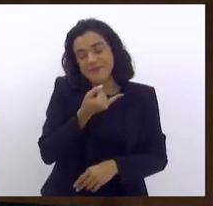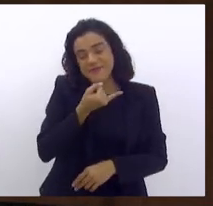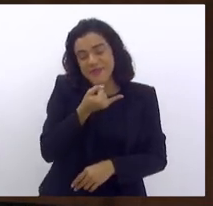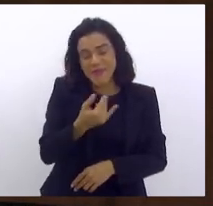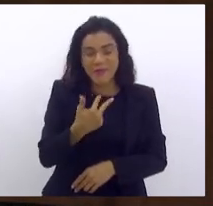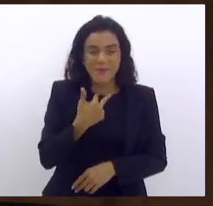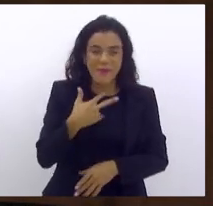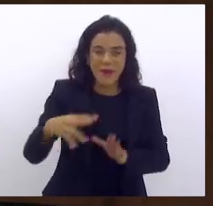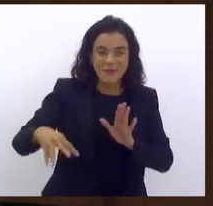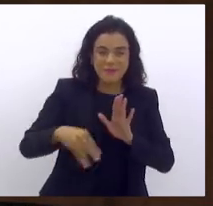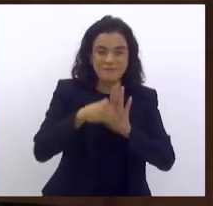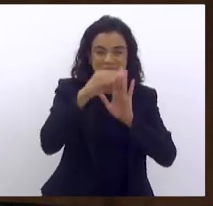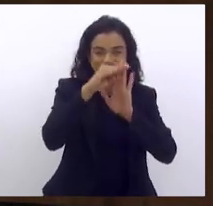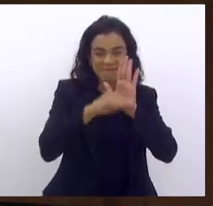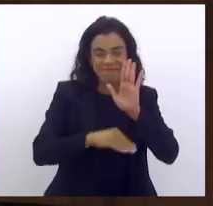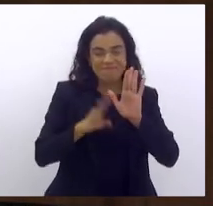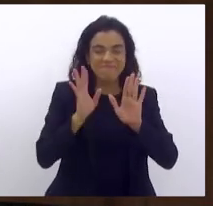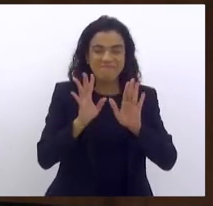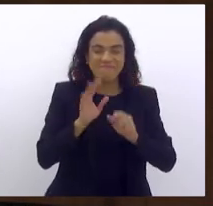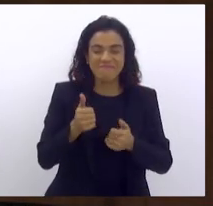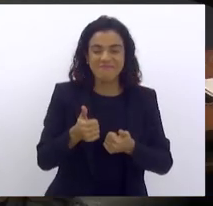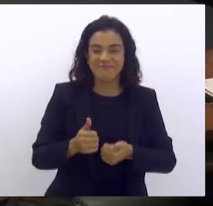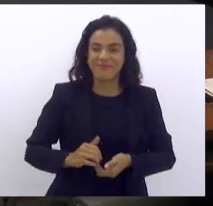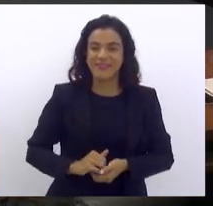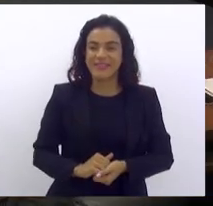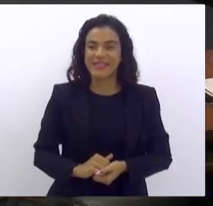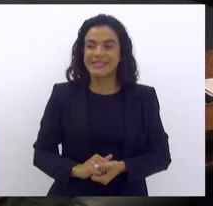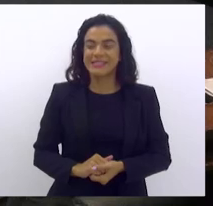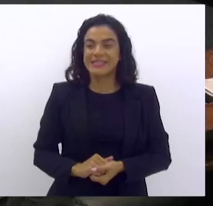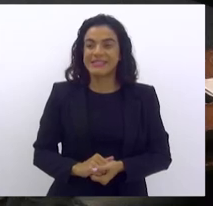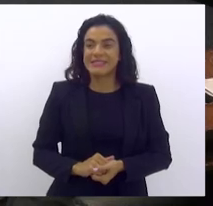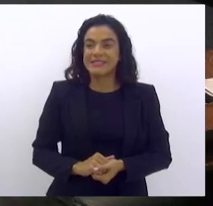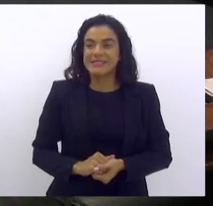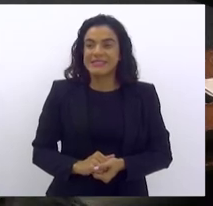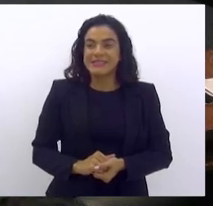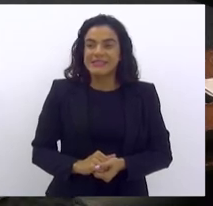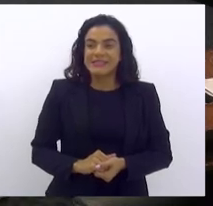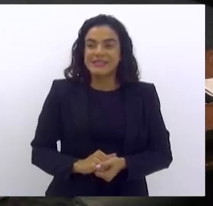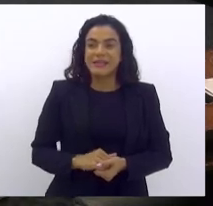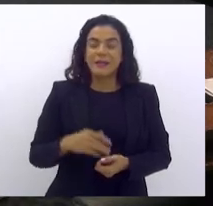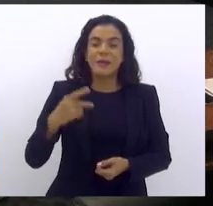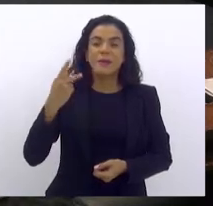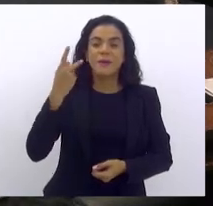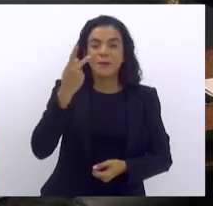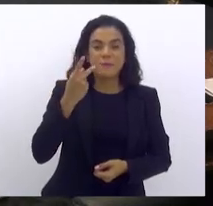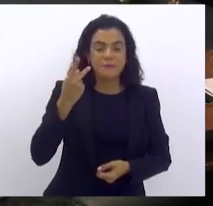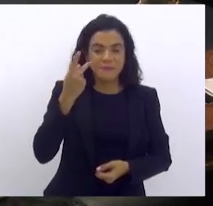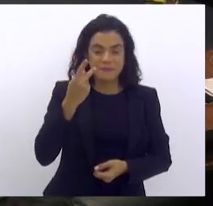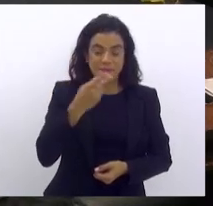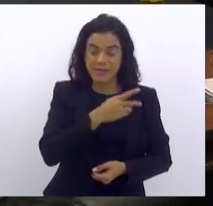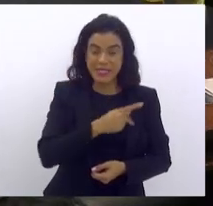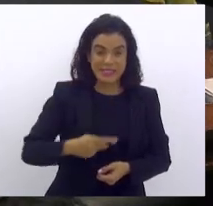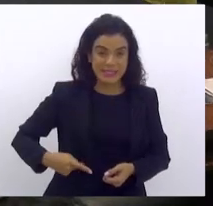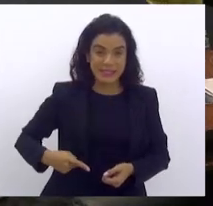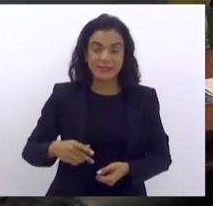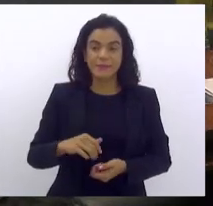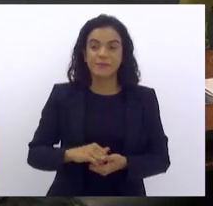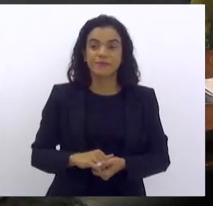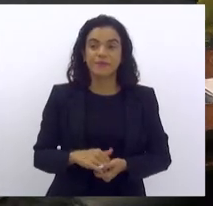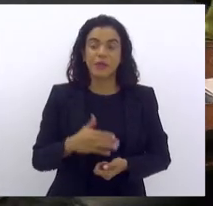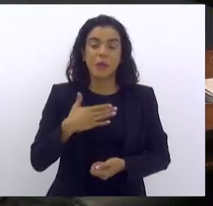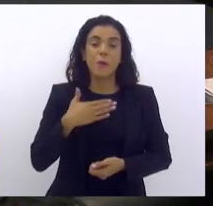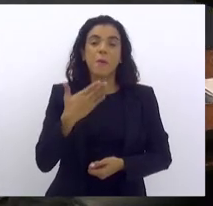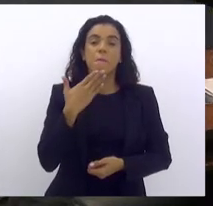fazendo parte desse bloco tão bacana. Obrigada, presidente. Presidente, nada, tá, gostaria volta de discutir o projeto. Para mim, eu